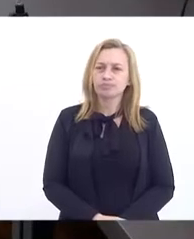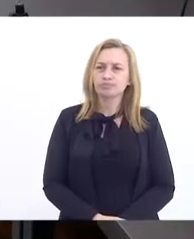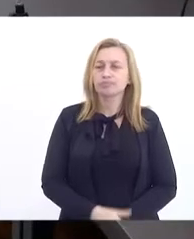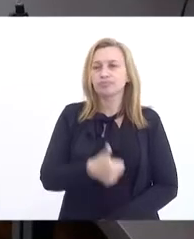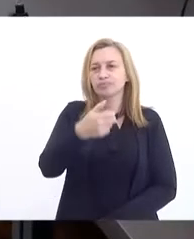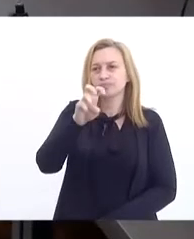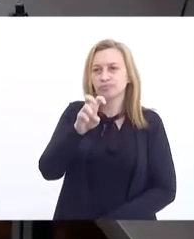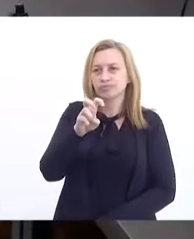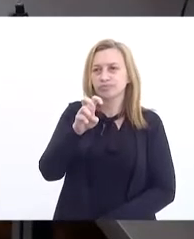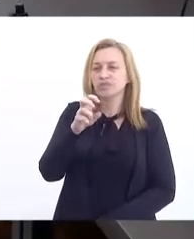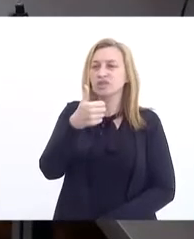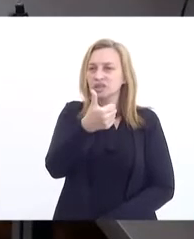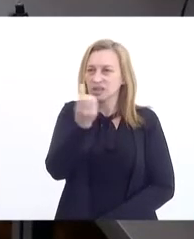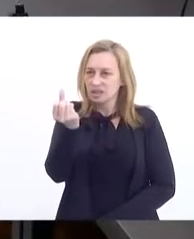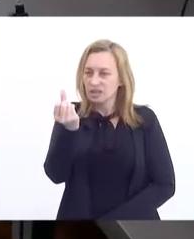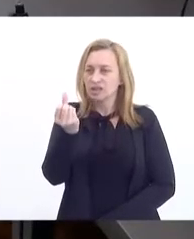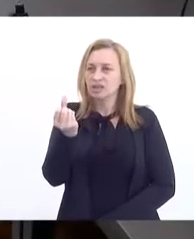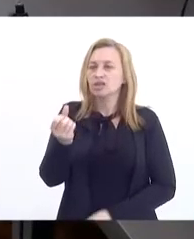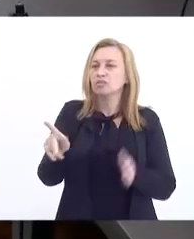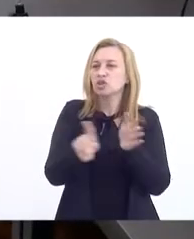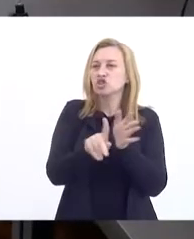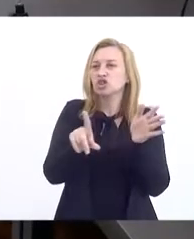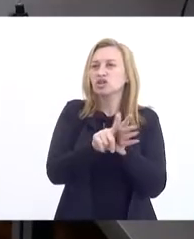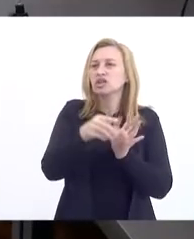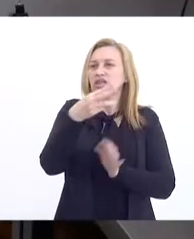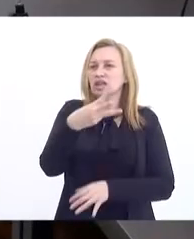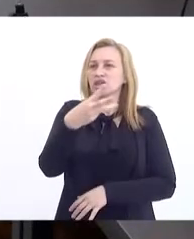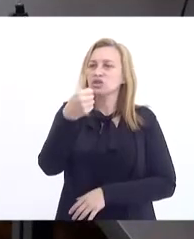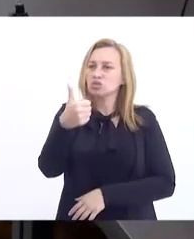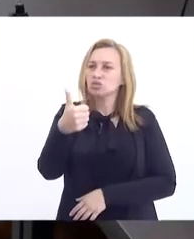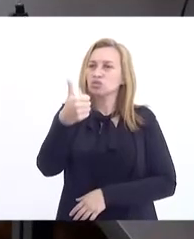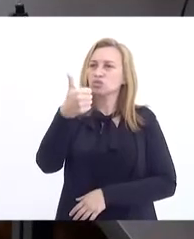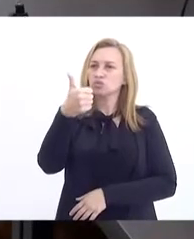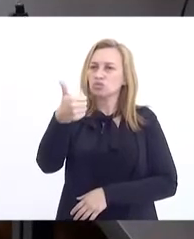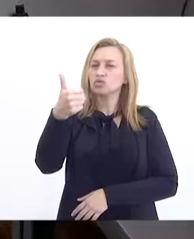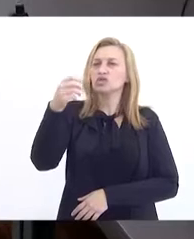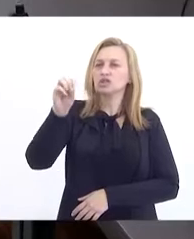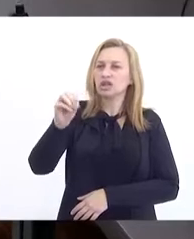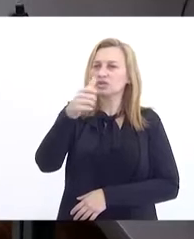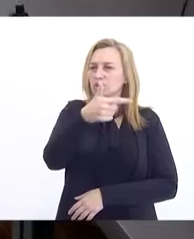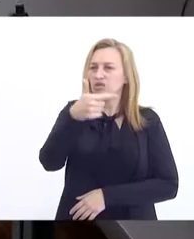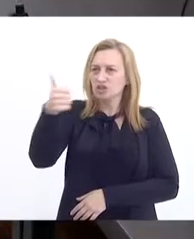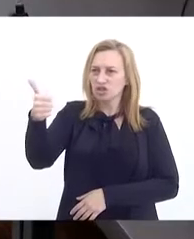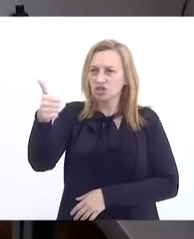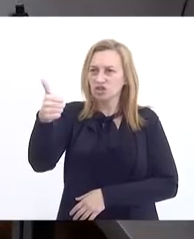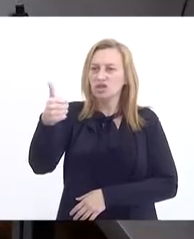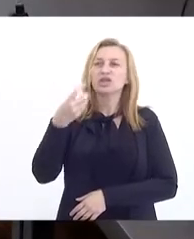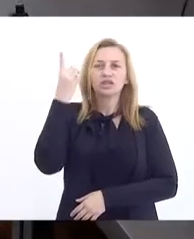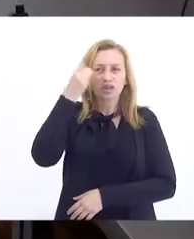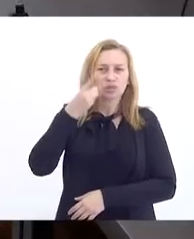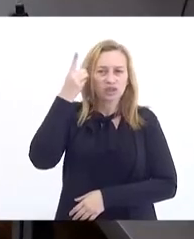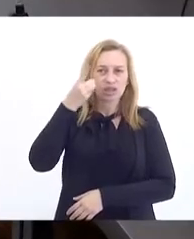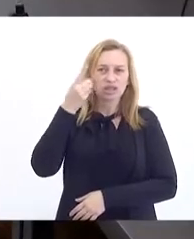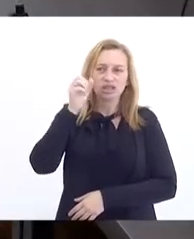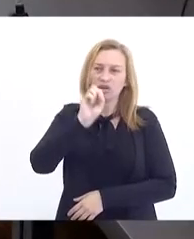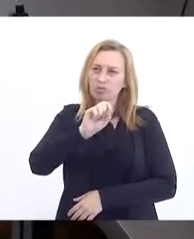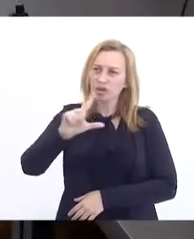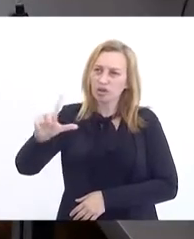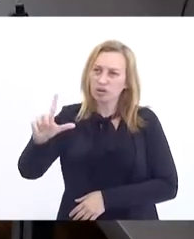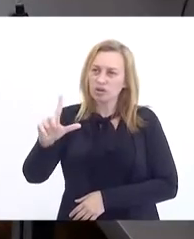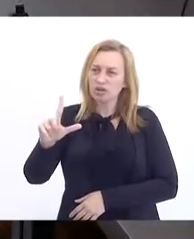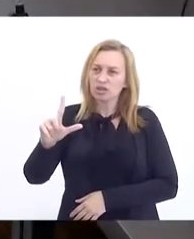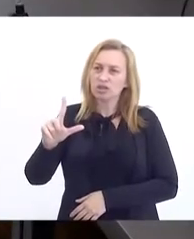15. 16 da pauta. Projeto de lei 3110 de 2020. Autoria do deputado Daniel Librelon, parecer